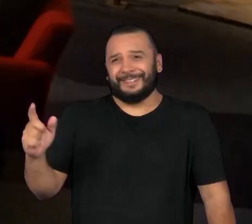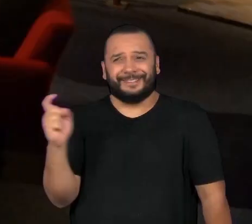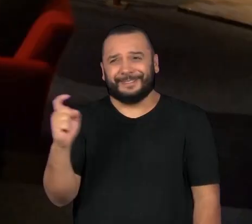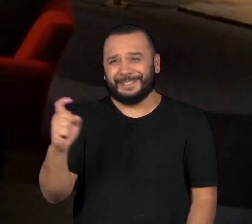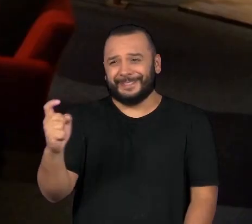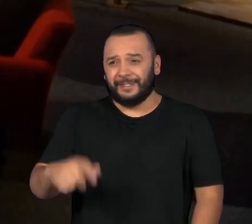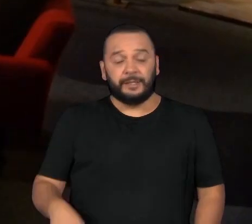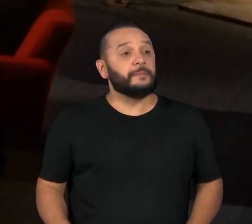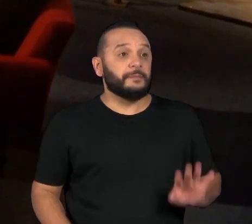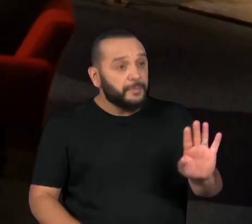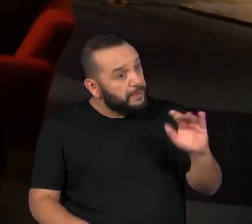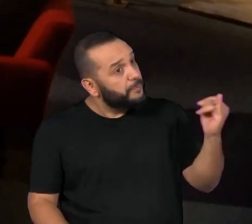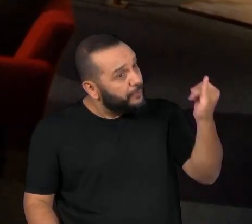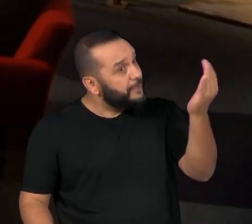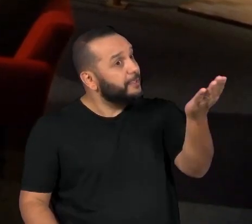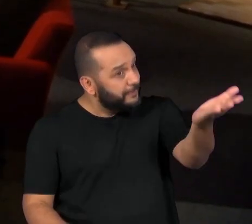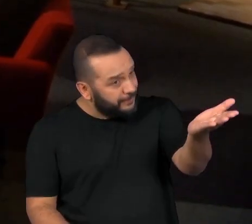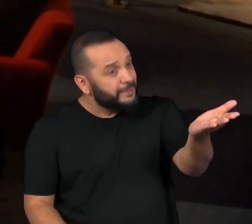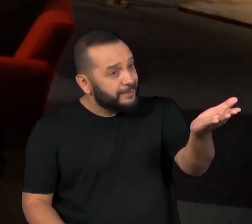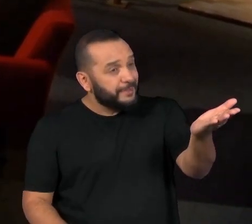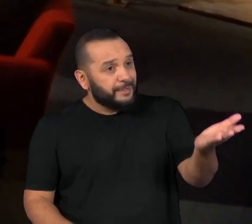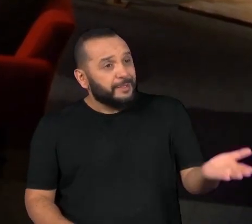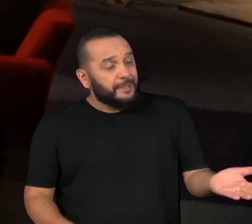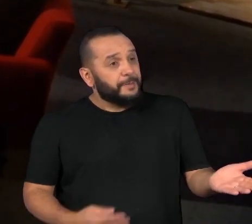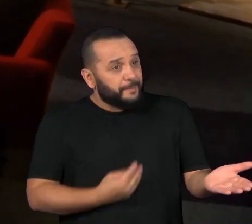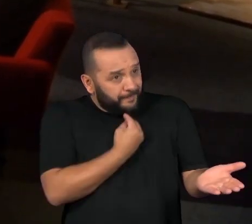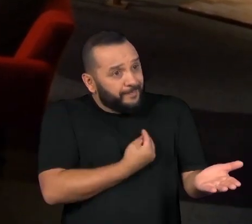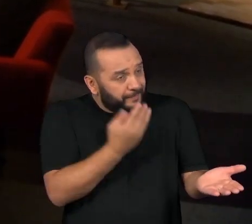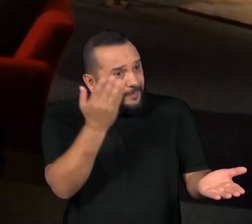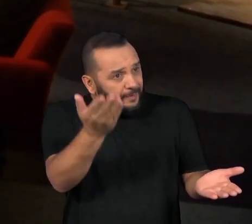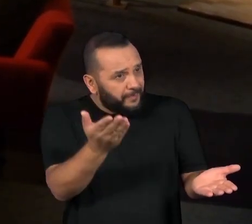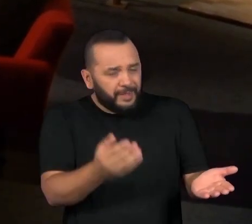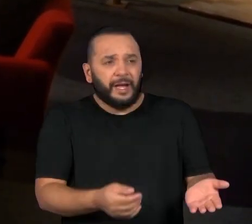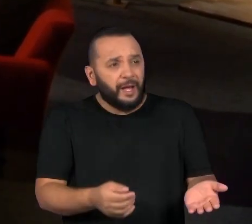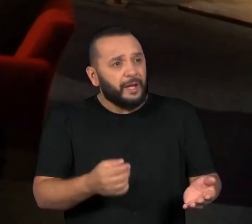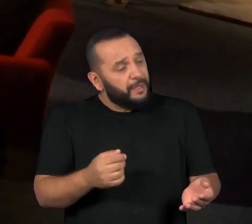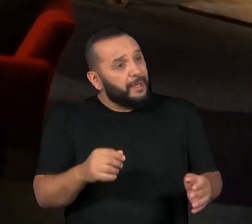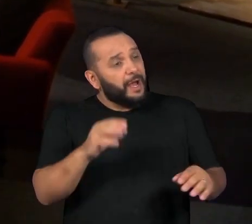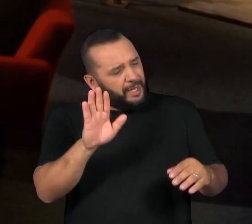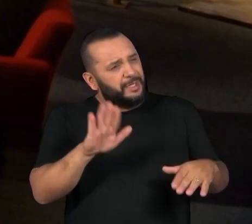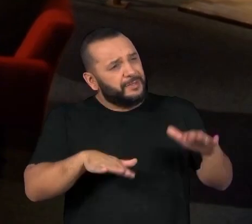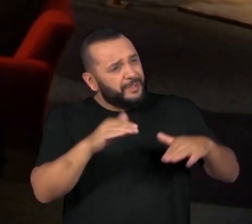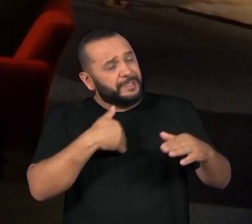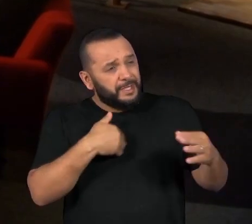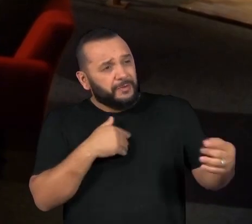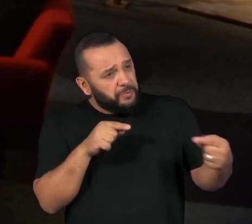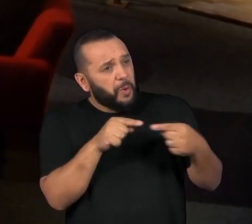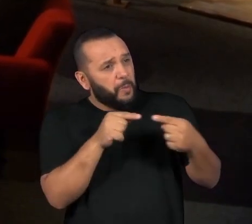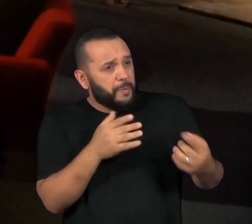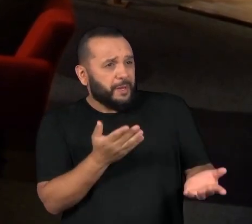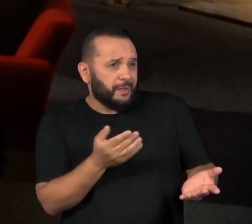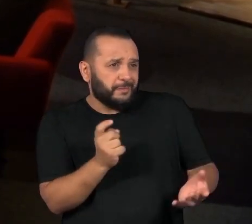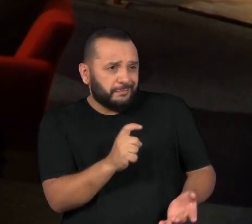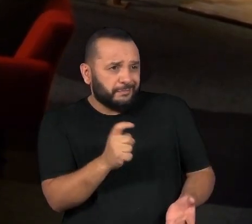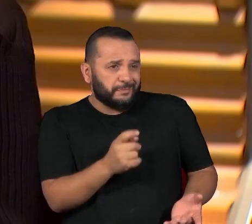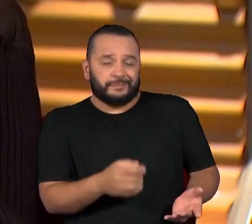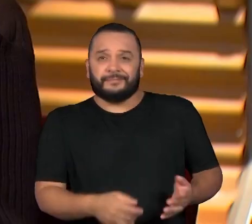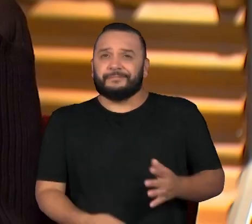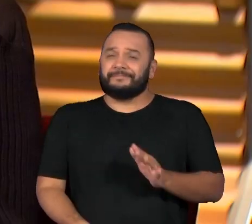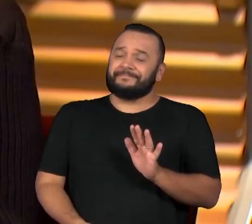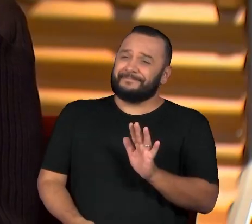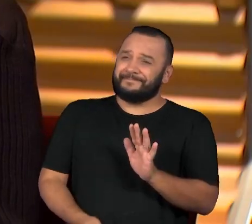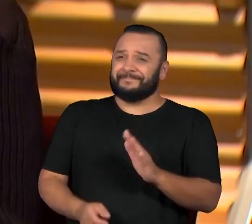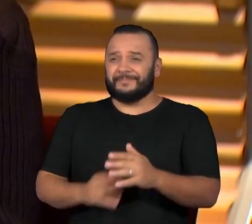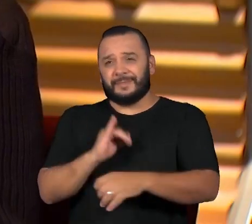mas é uma ferramenta Onde você está lá né todos nós eu mesmo de vez em quando eu me vejo no tiktok você está lá ex ex mas assim a